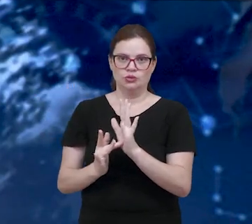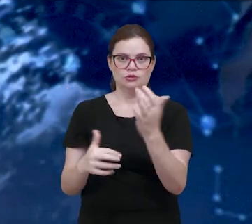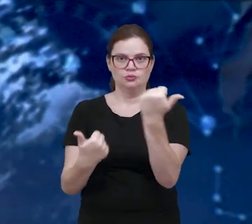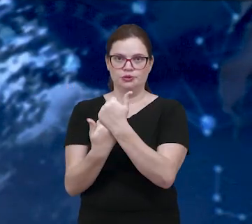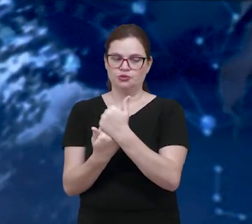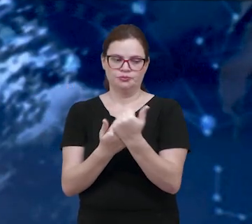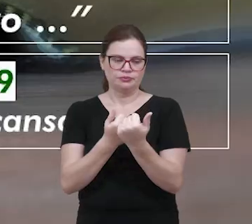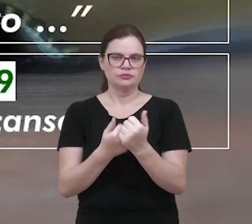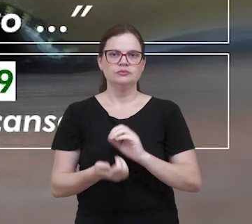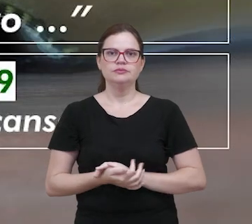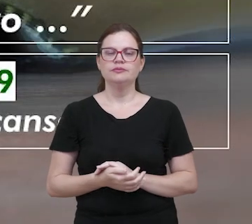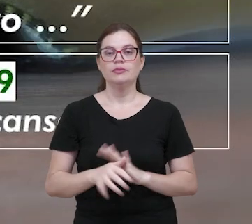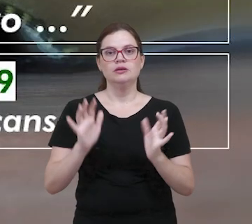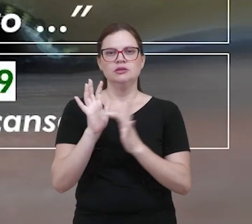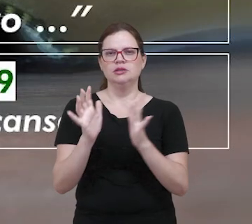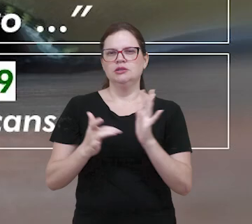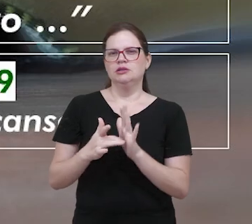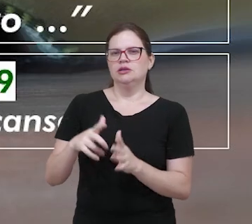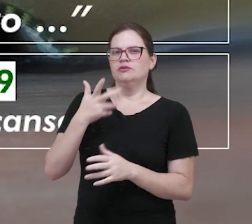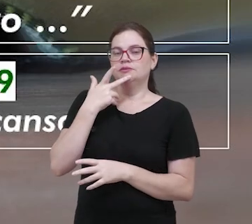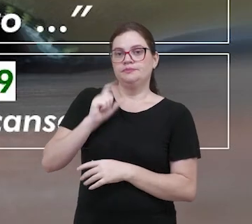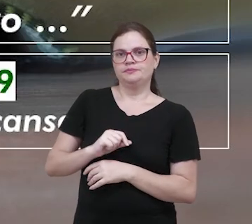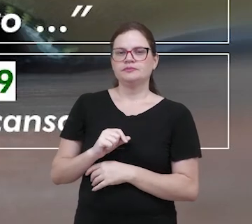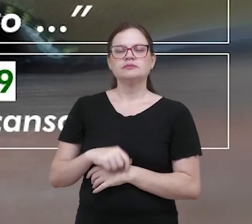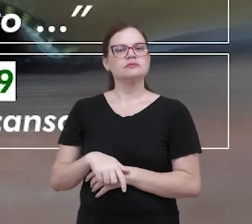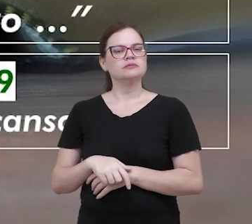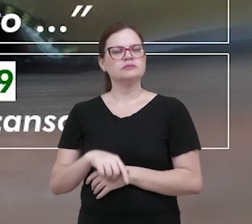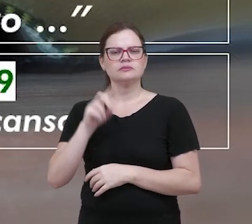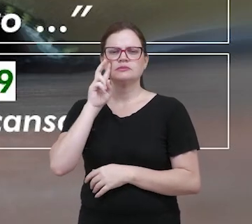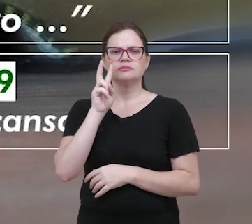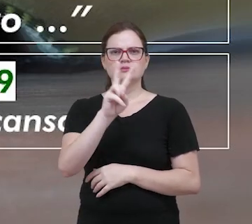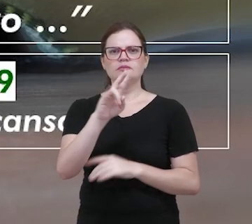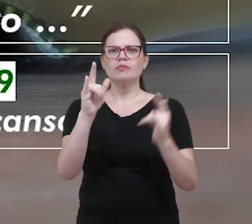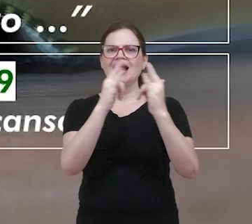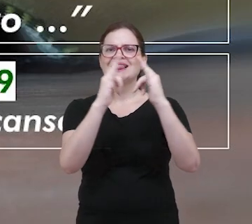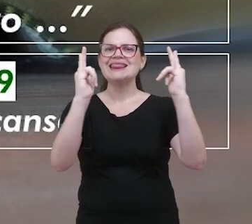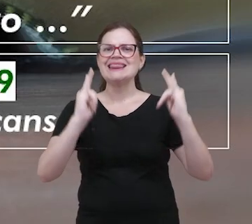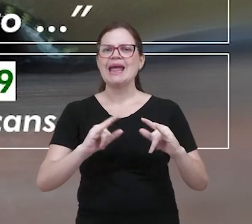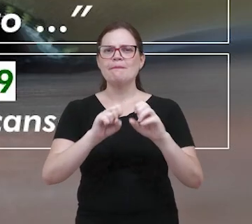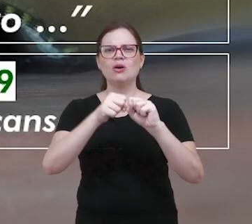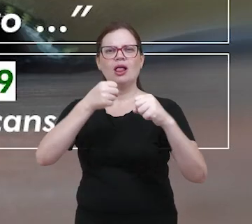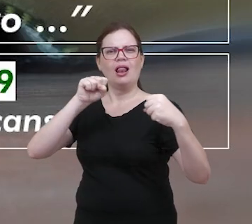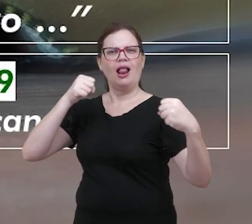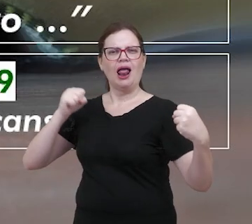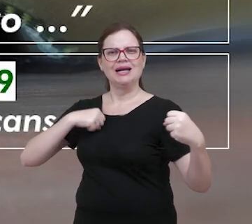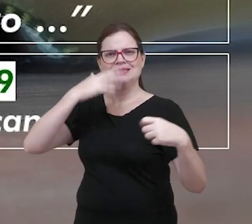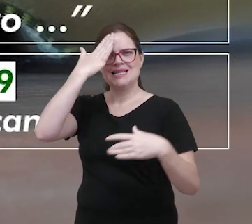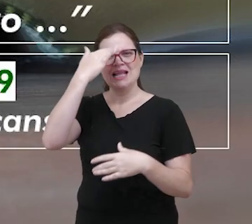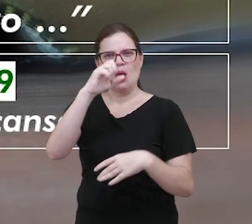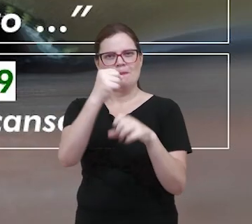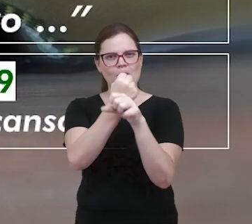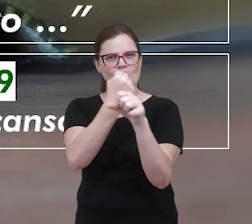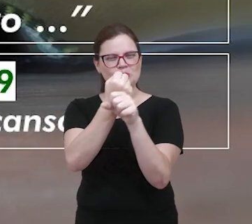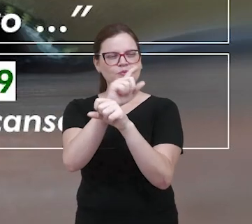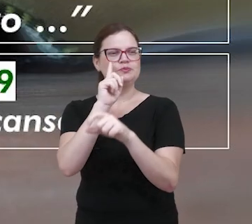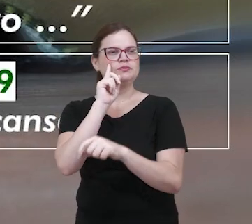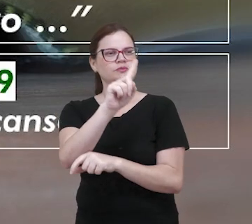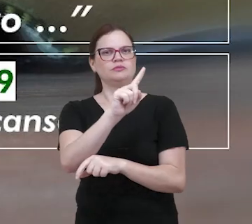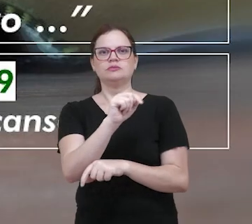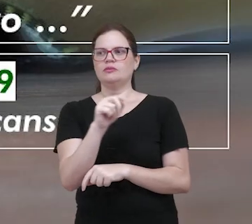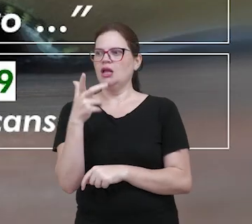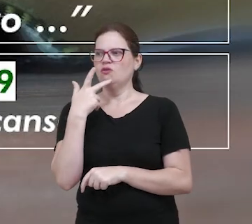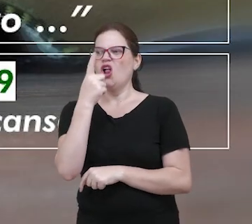João 2,19, derribarei esse templo. O templo que existia no Velho Testamento não tem mais, que ele é o